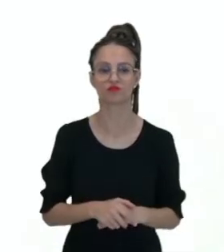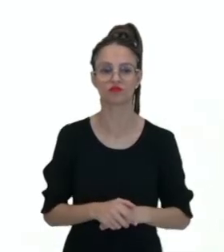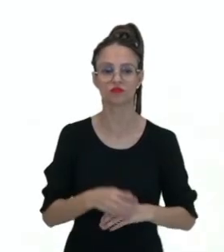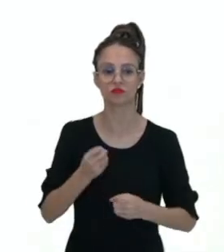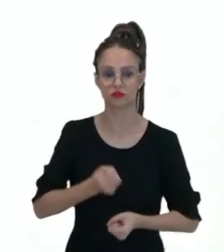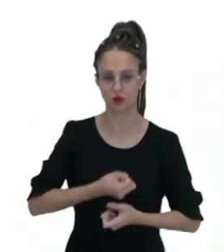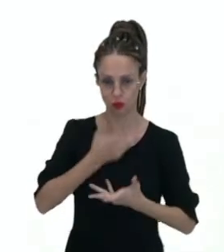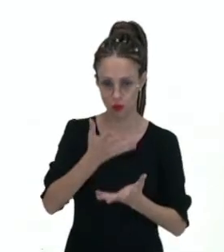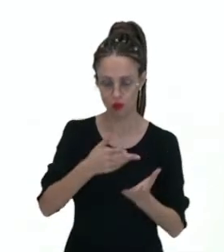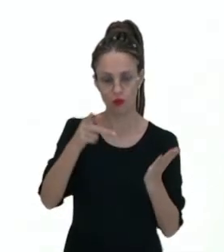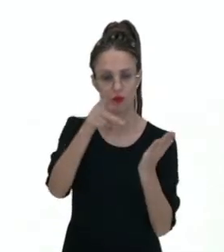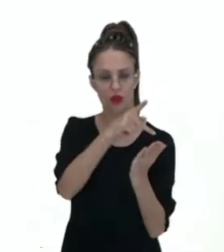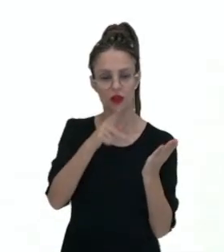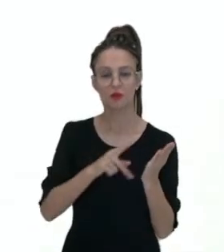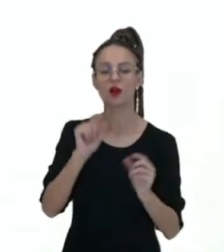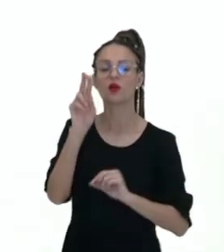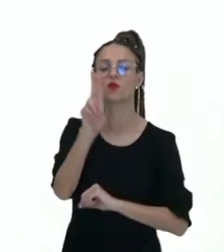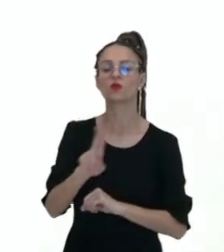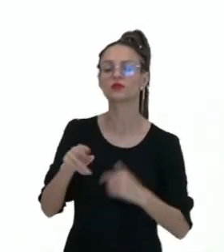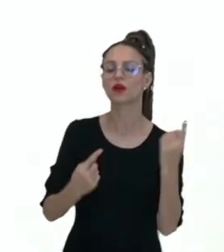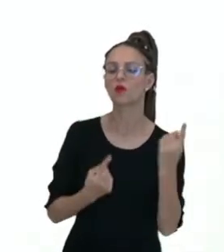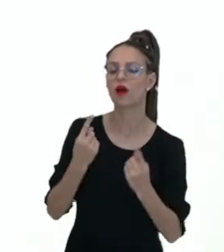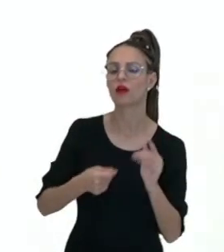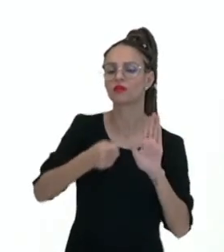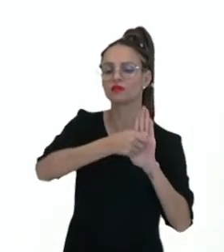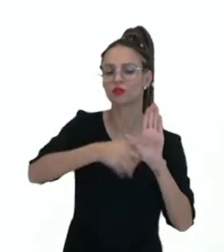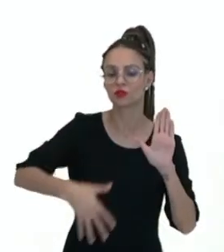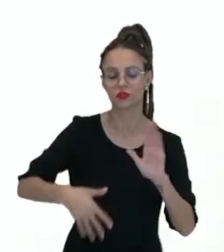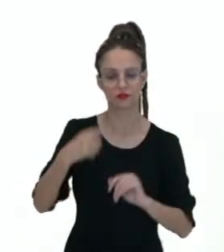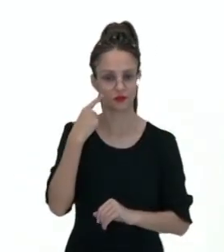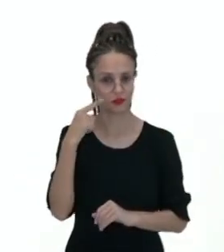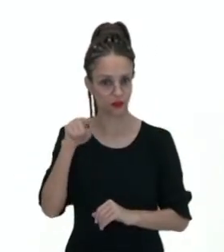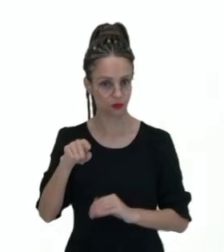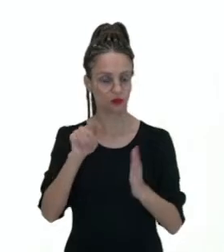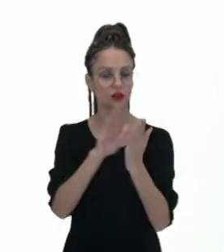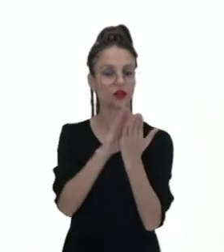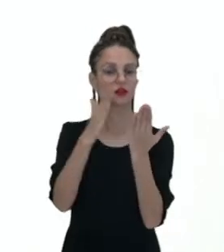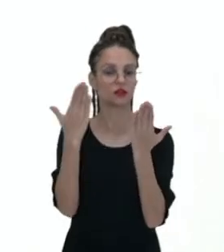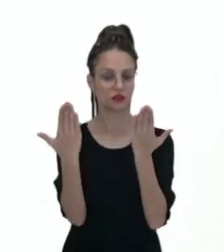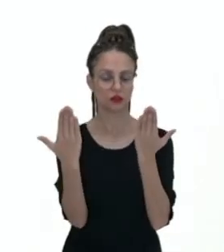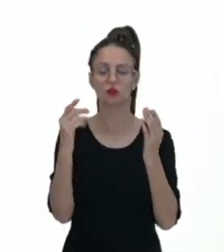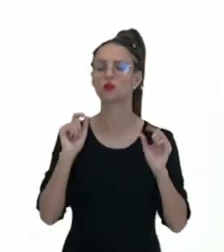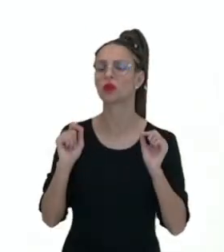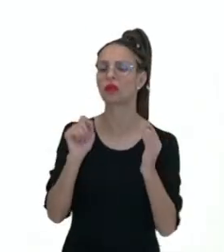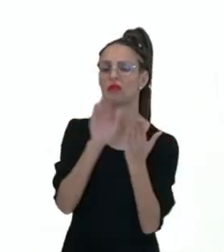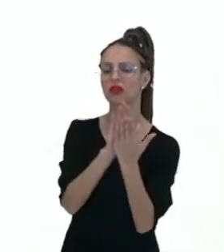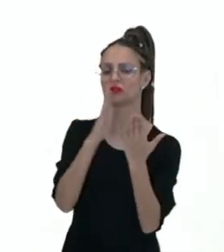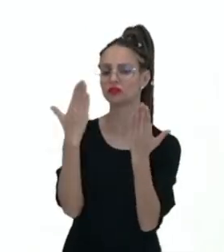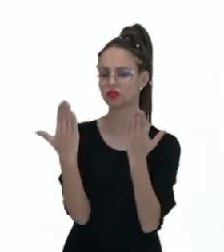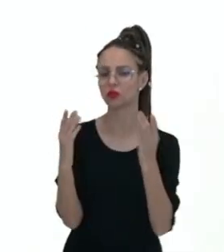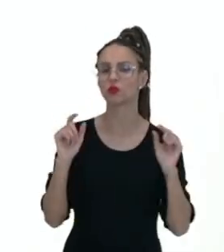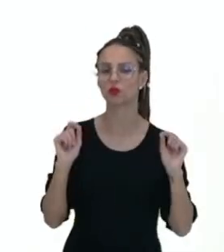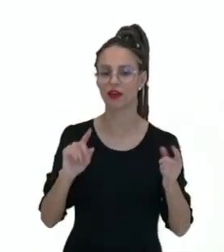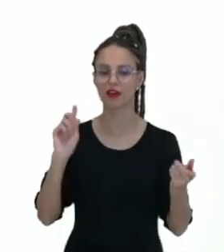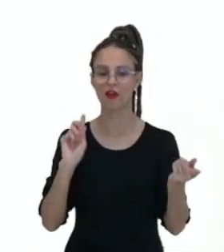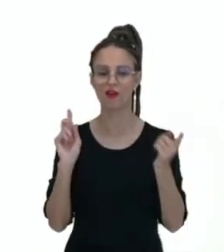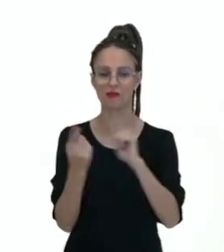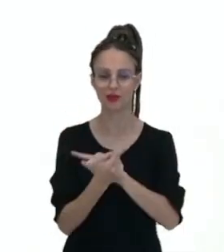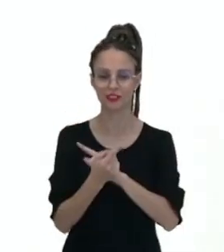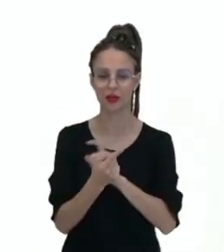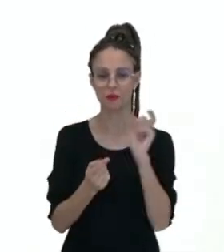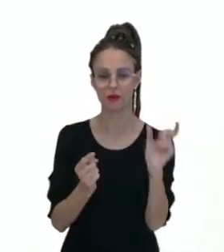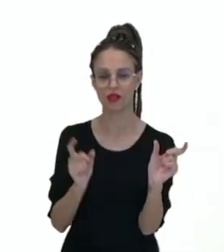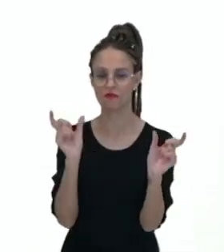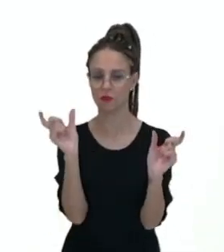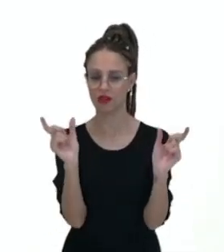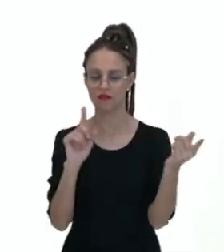poema lido usa qual figura, então? Nós vimos a antítese. E o que é essa antítese? A oposição de